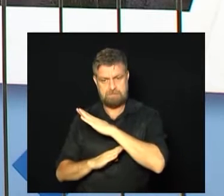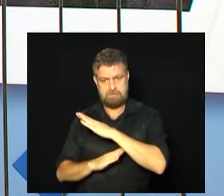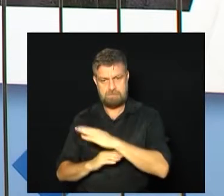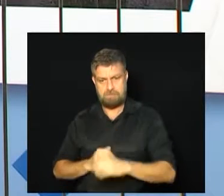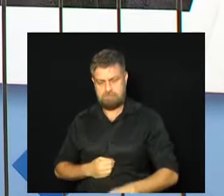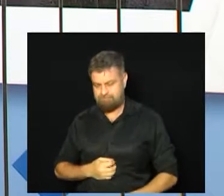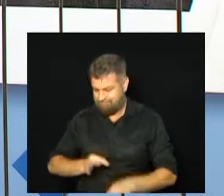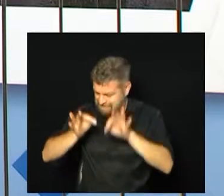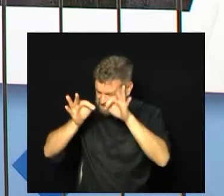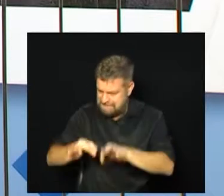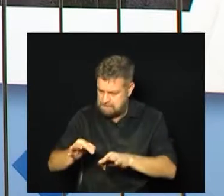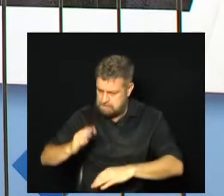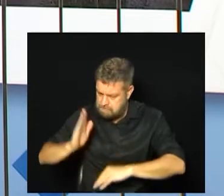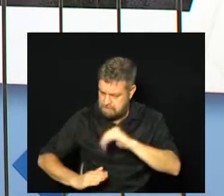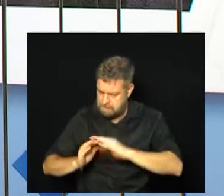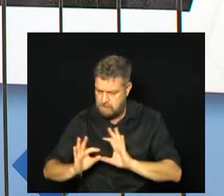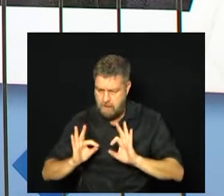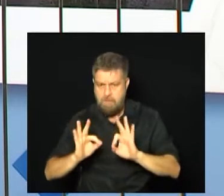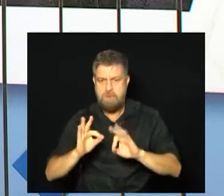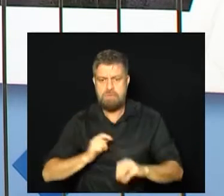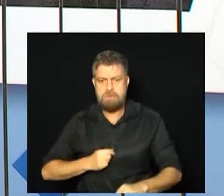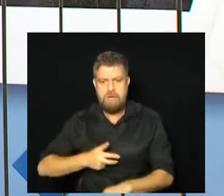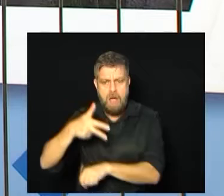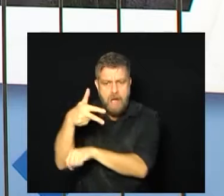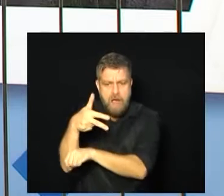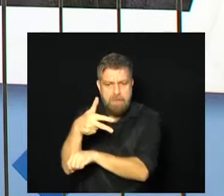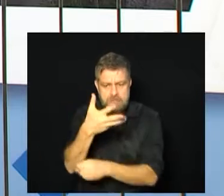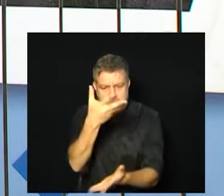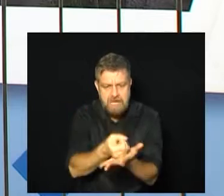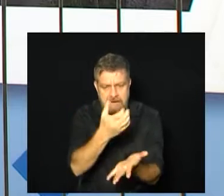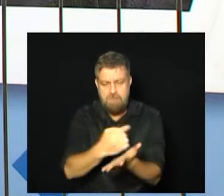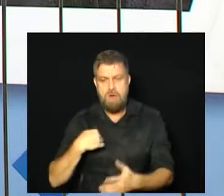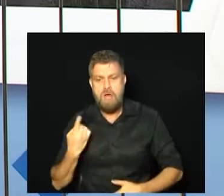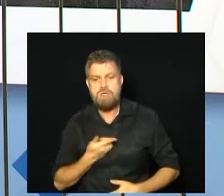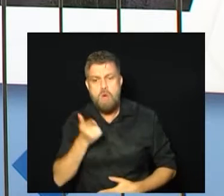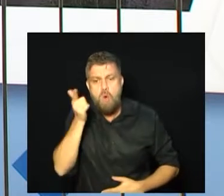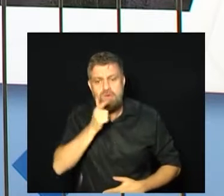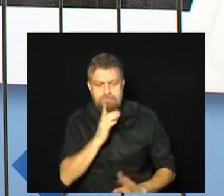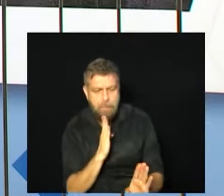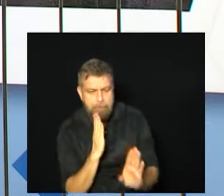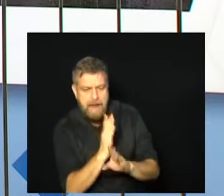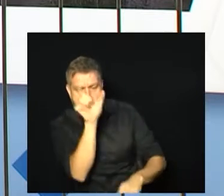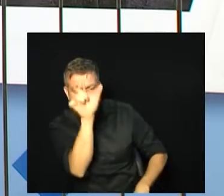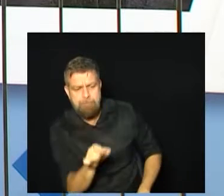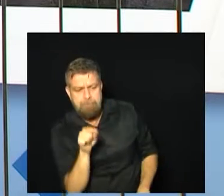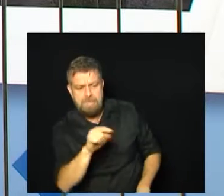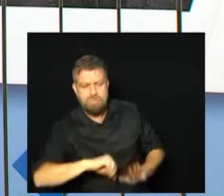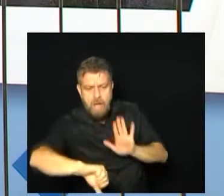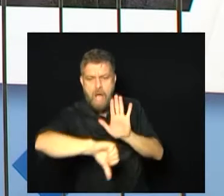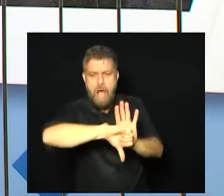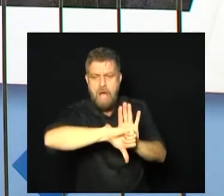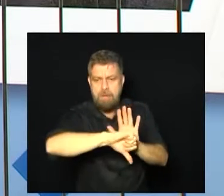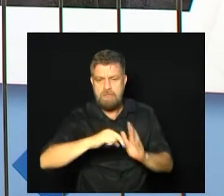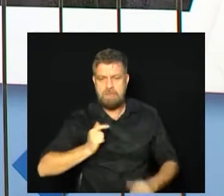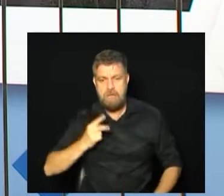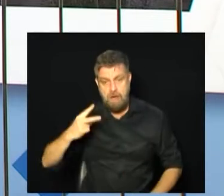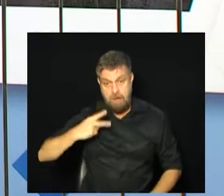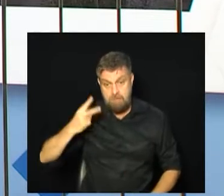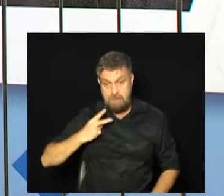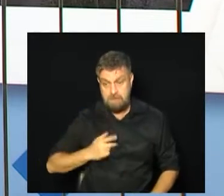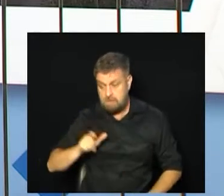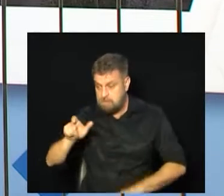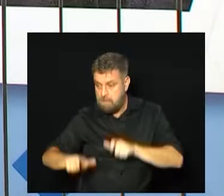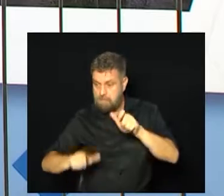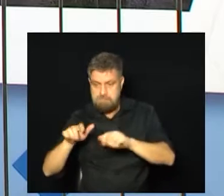muito assertivo naquele momento, já pediu todas as imagens para que a gente conseguisse identificar os autores. Os outros vereadores que estavam ali